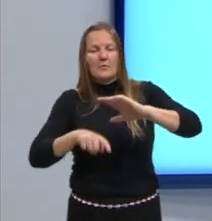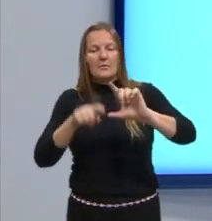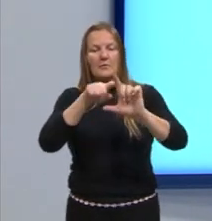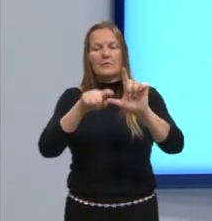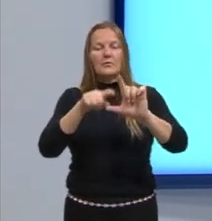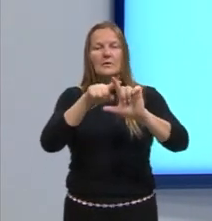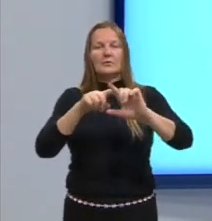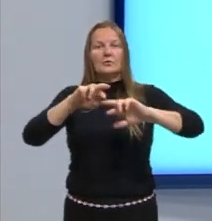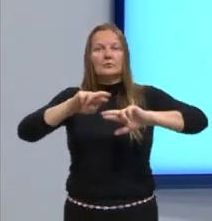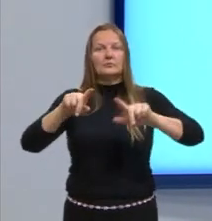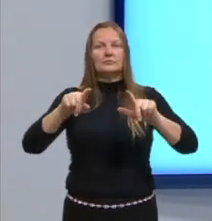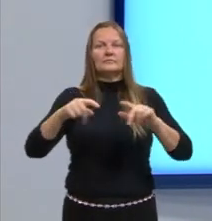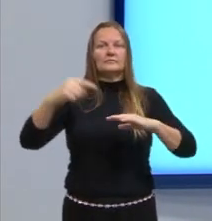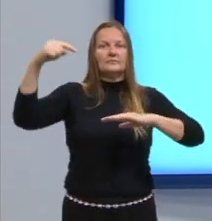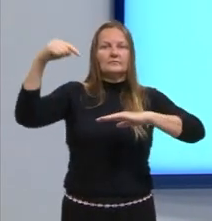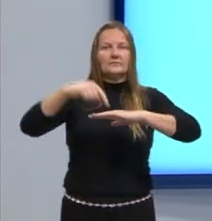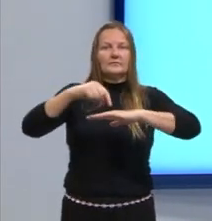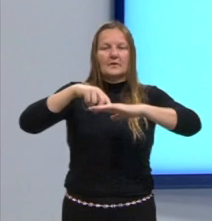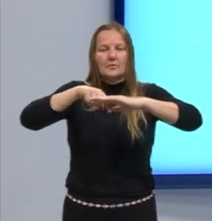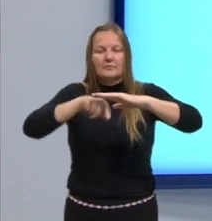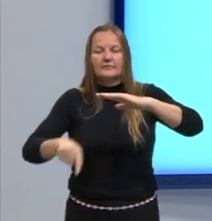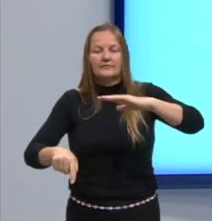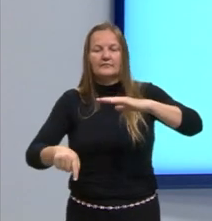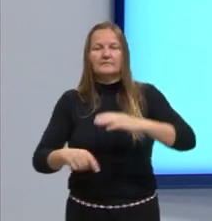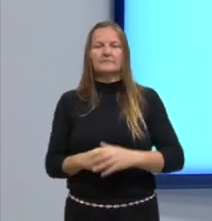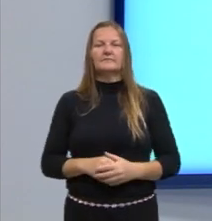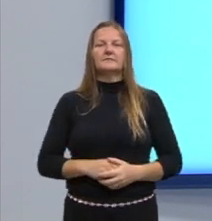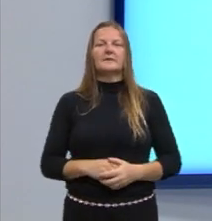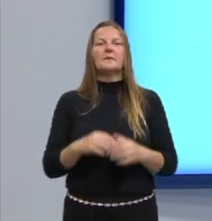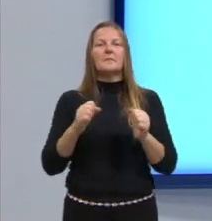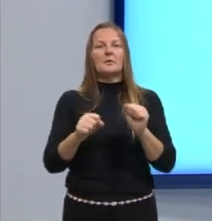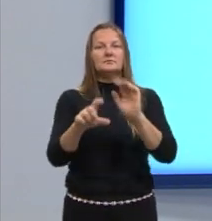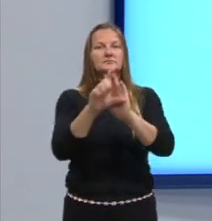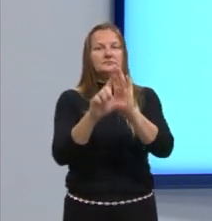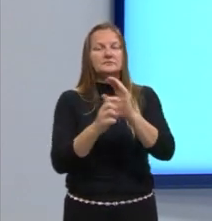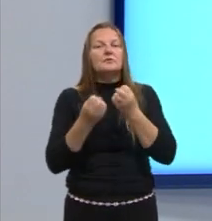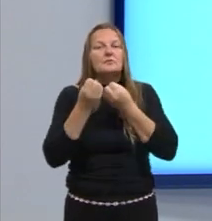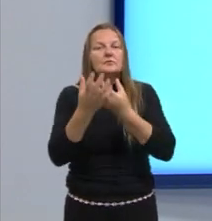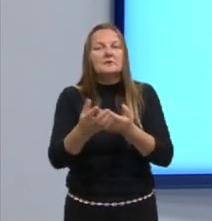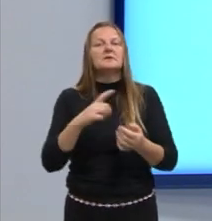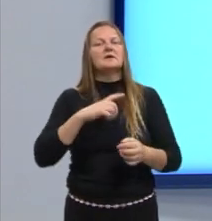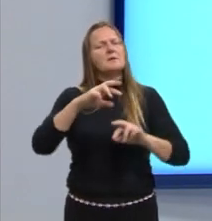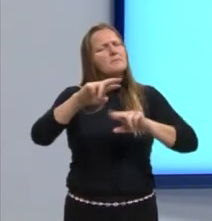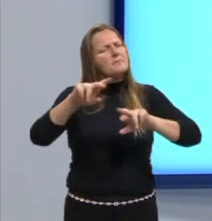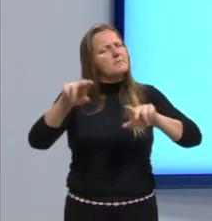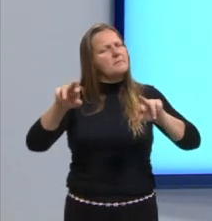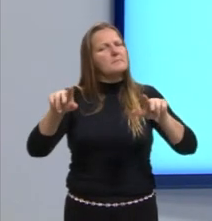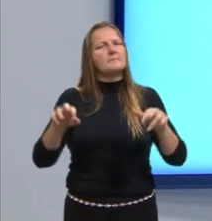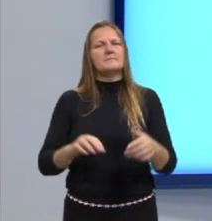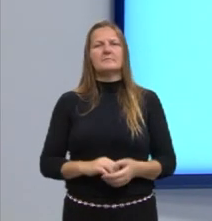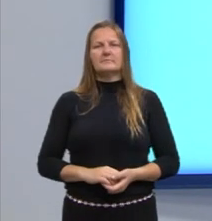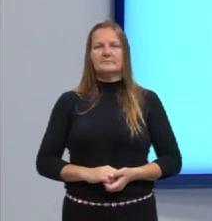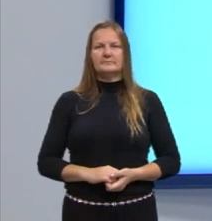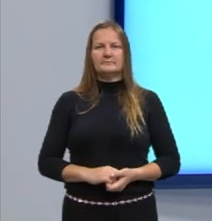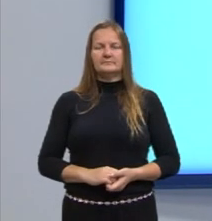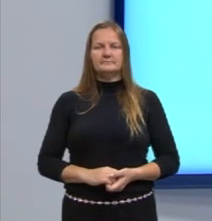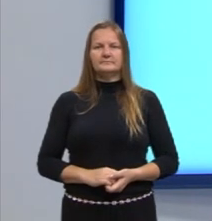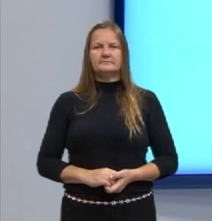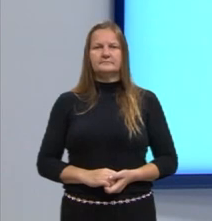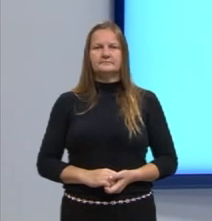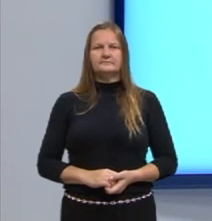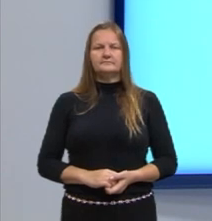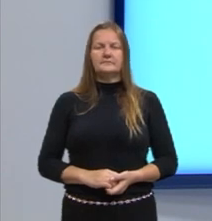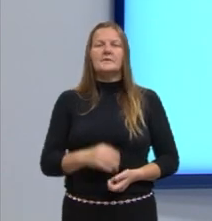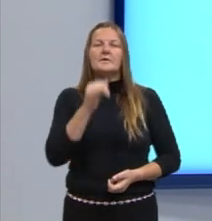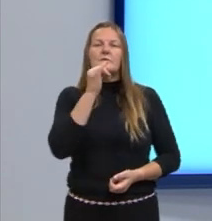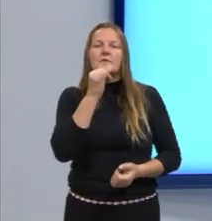certo Então essas são algumas das leis que a gente pode citar aqui né existem outras e o